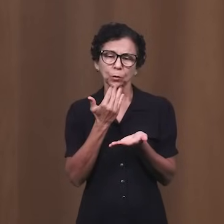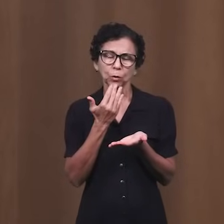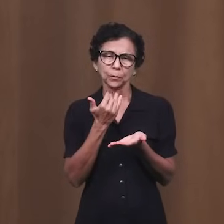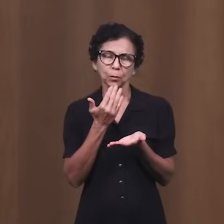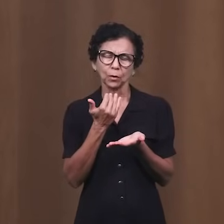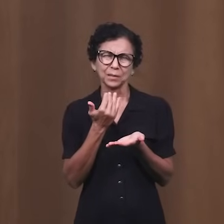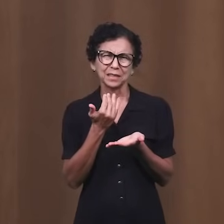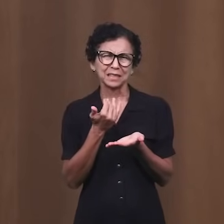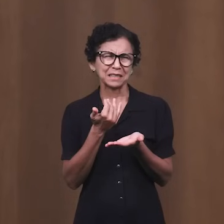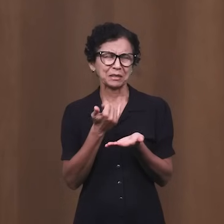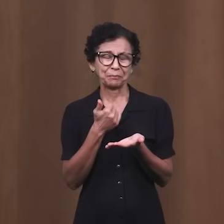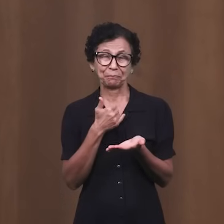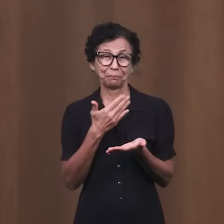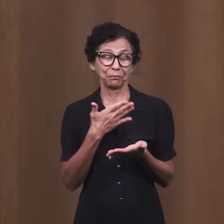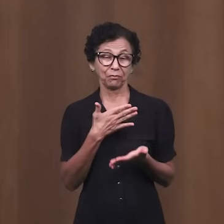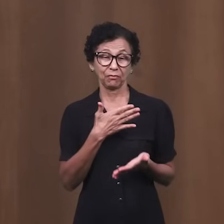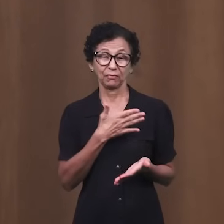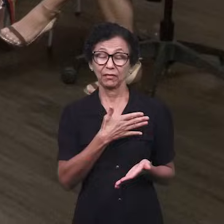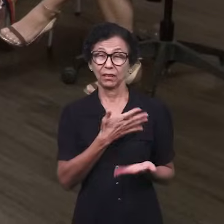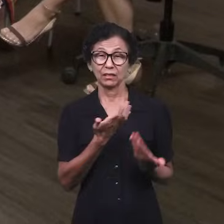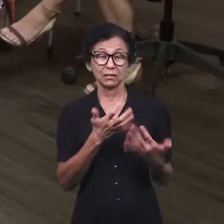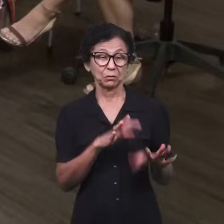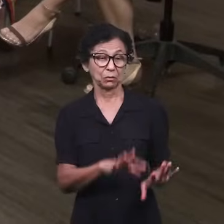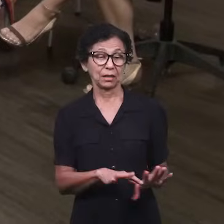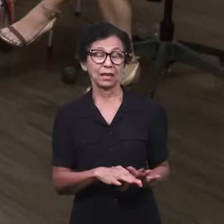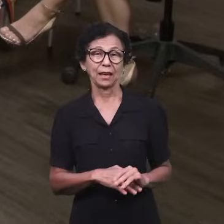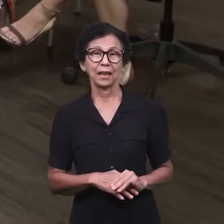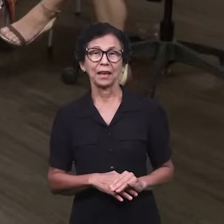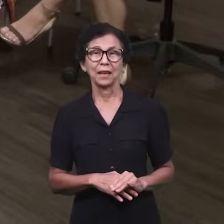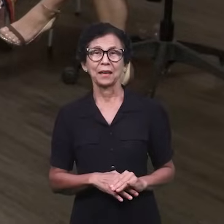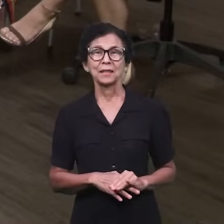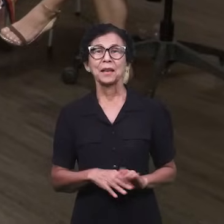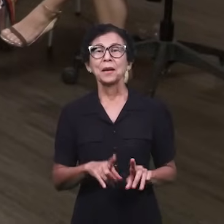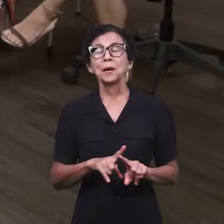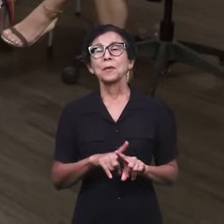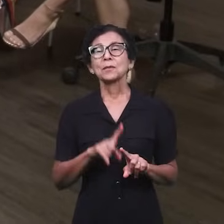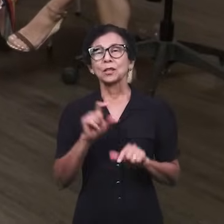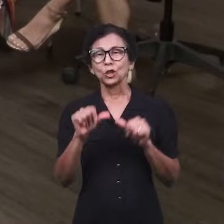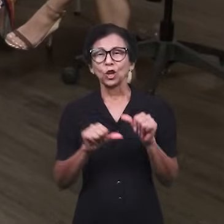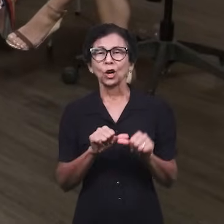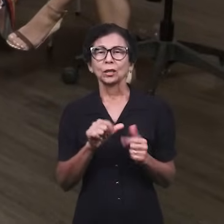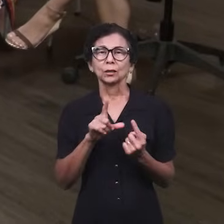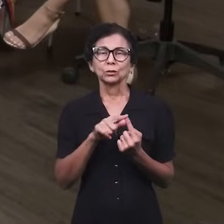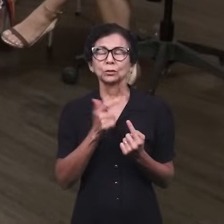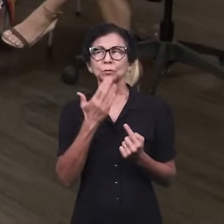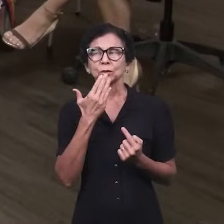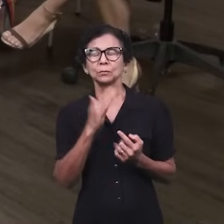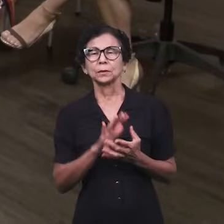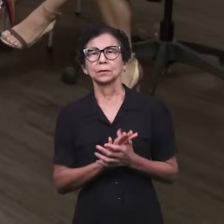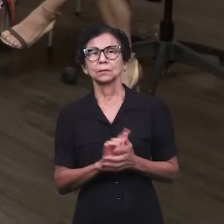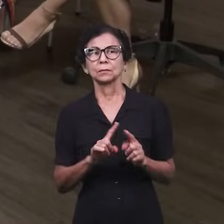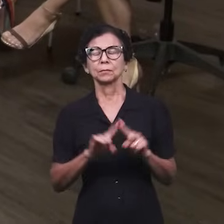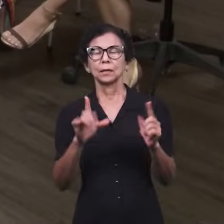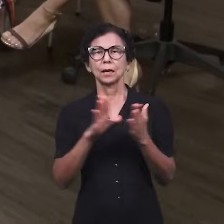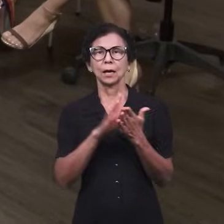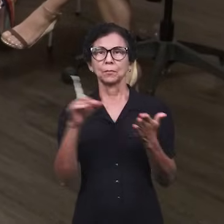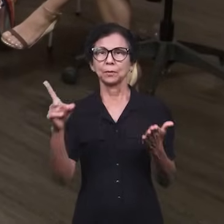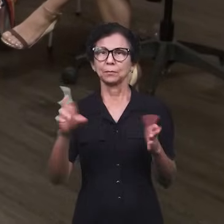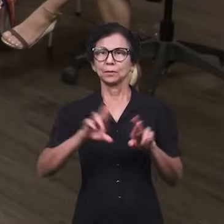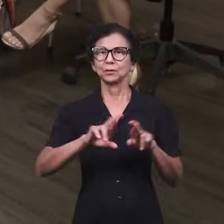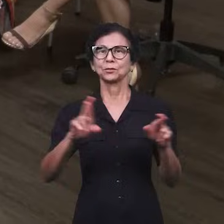você não consegue mais mas a Bíblia nãoé a nossa alma ela é famita Ela tem sede como servo brama pelas correntes das águas